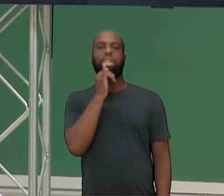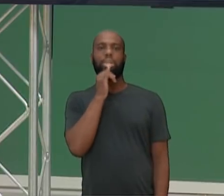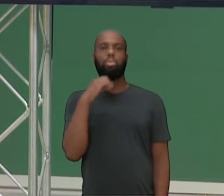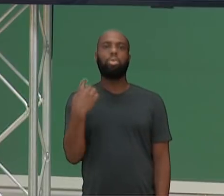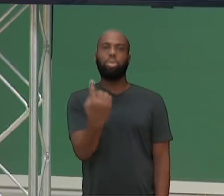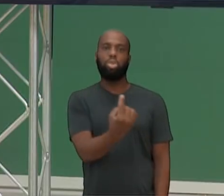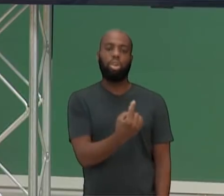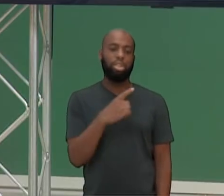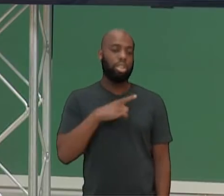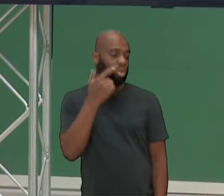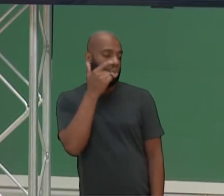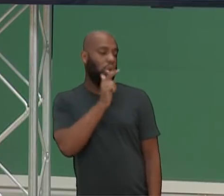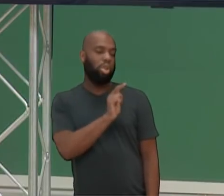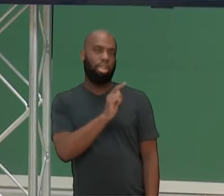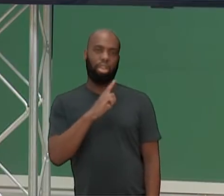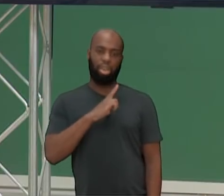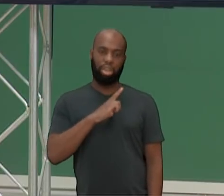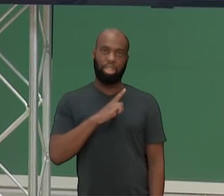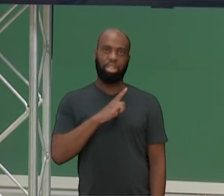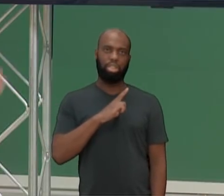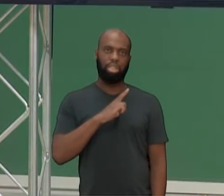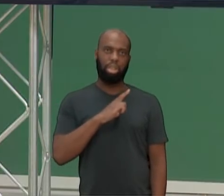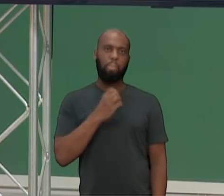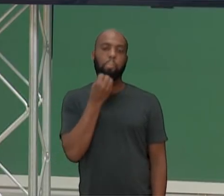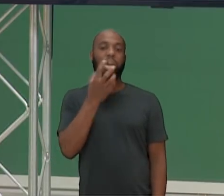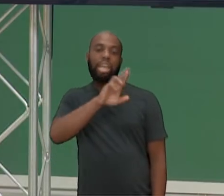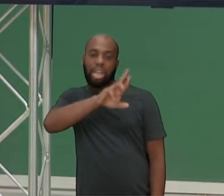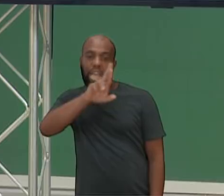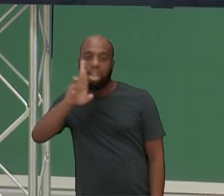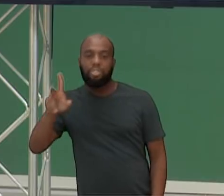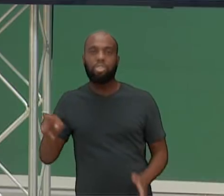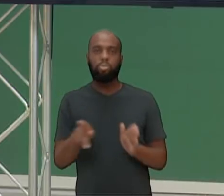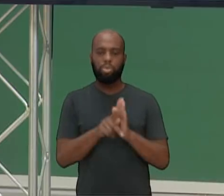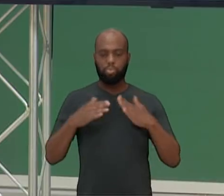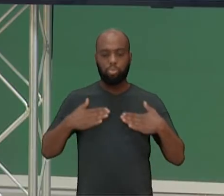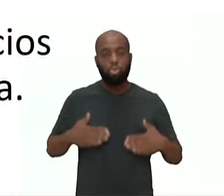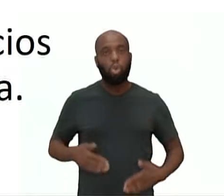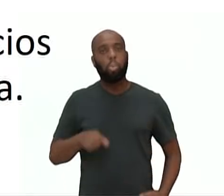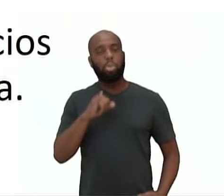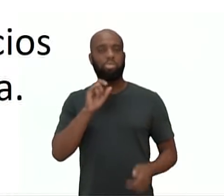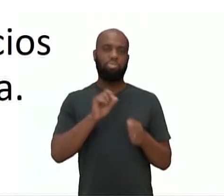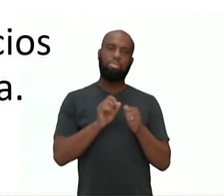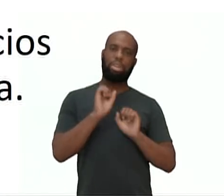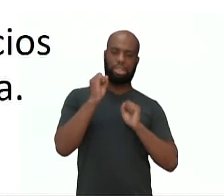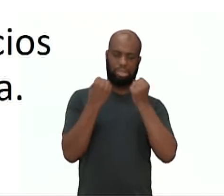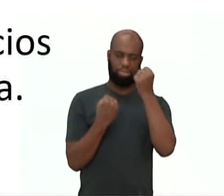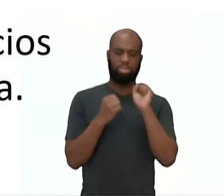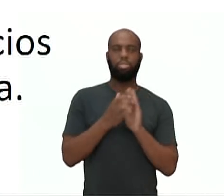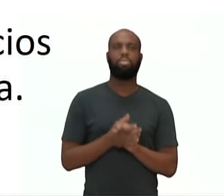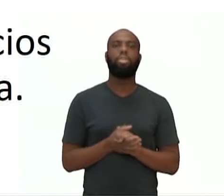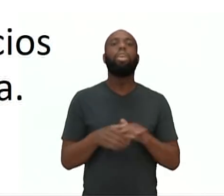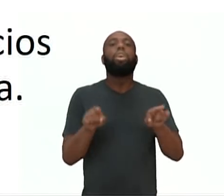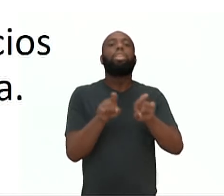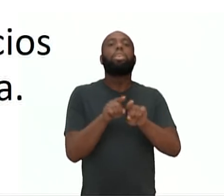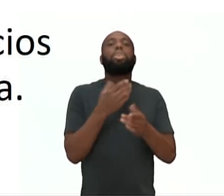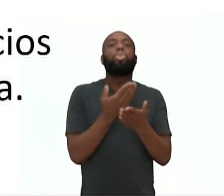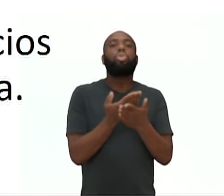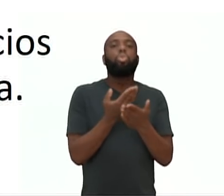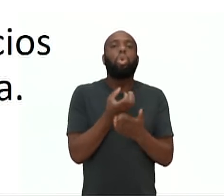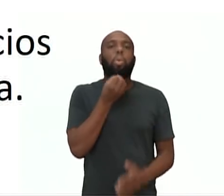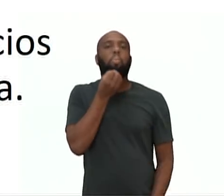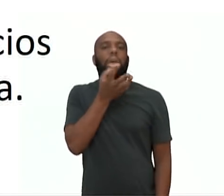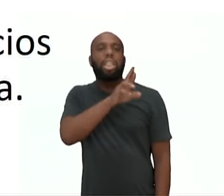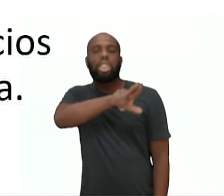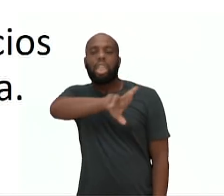na prática, né, do exercício físico, das lutas, da dança. Isso é indiferente, né? E falamos sobre os benefícios dos jogos